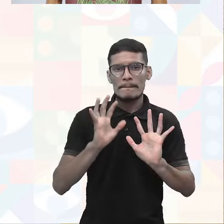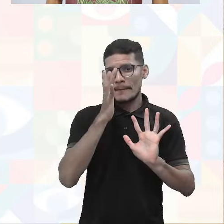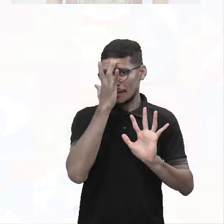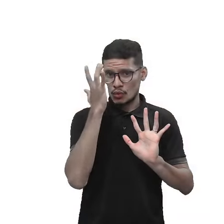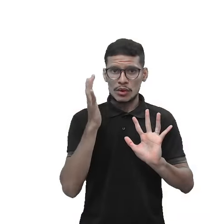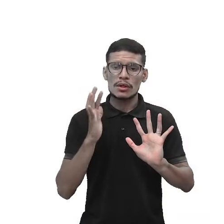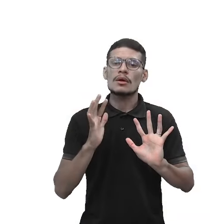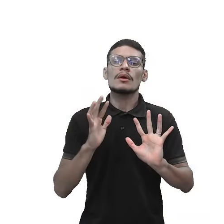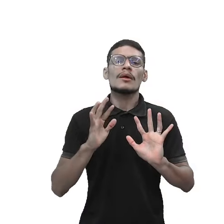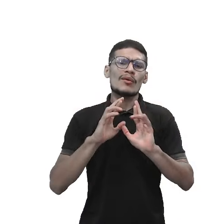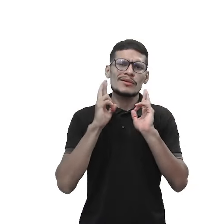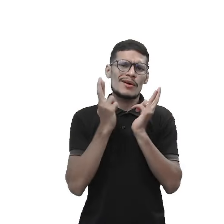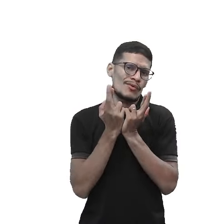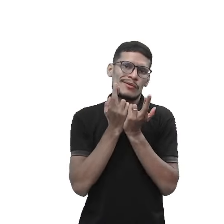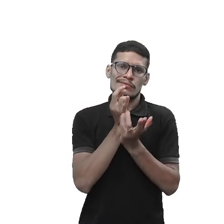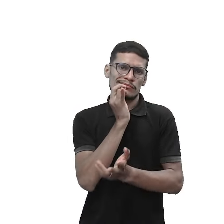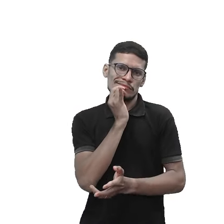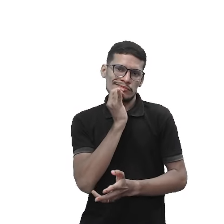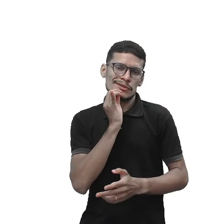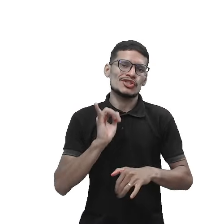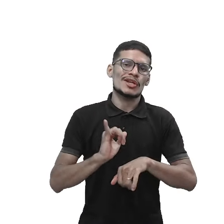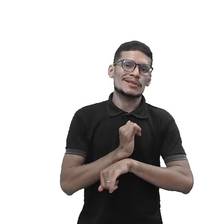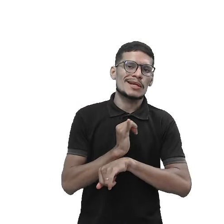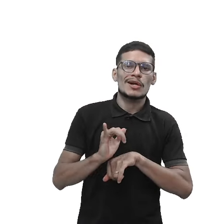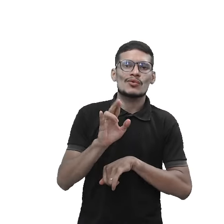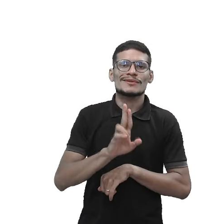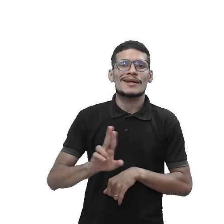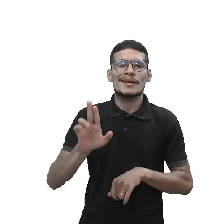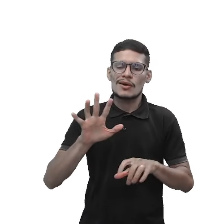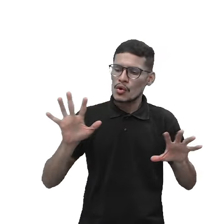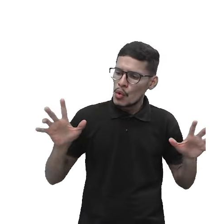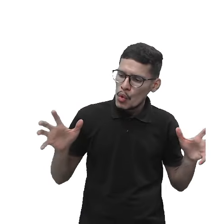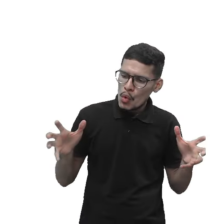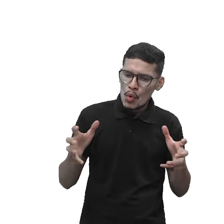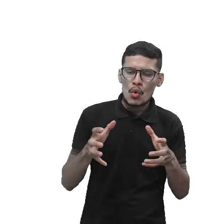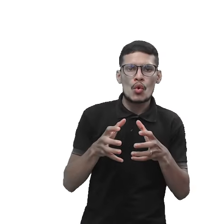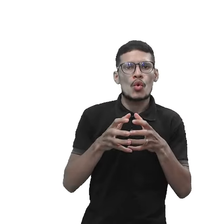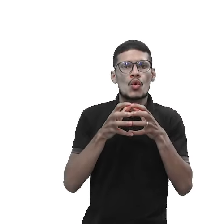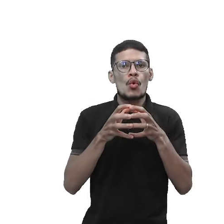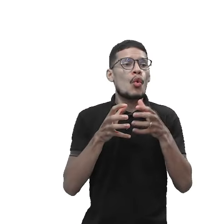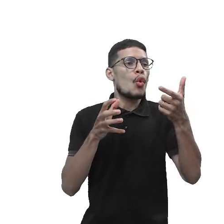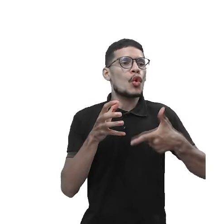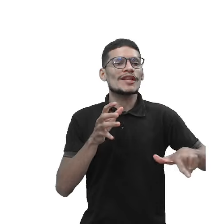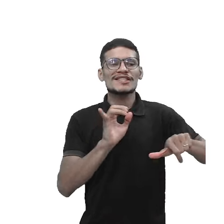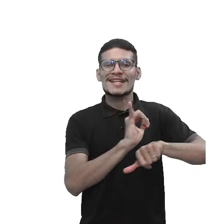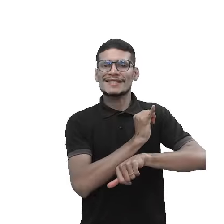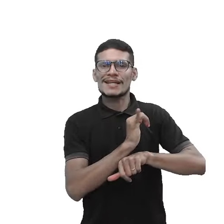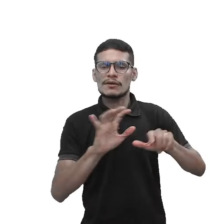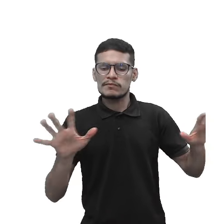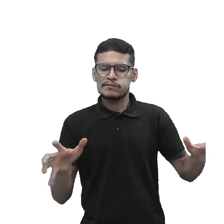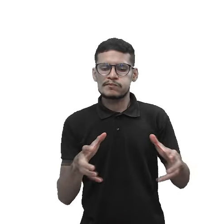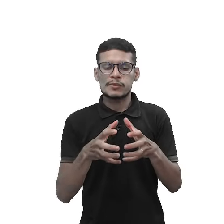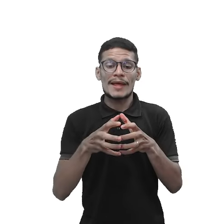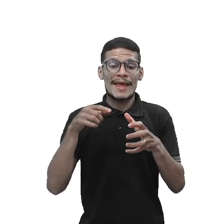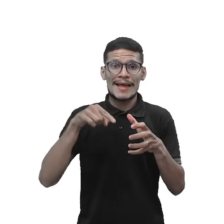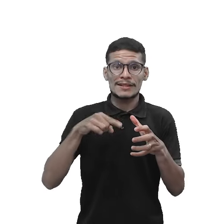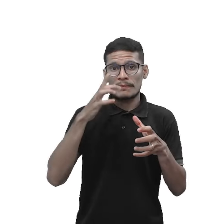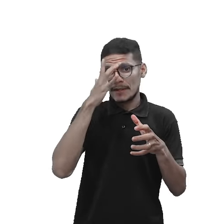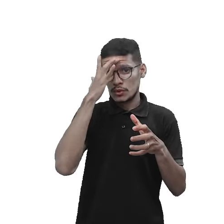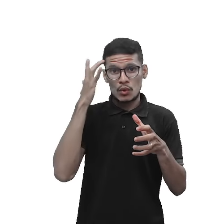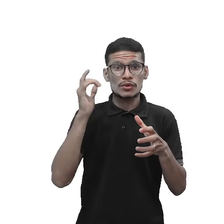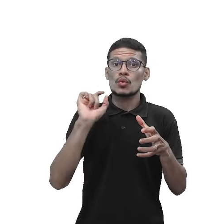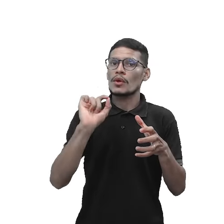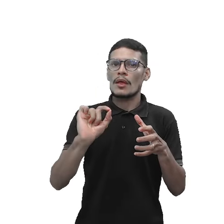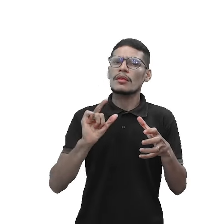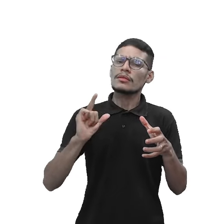Essa é uma técnica, vamos dizer, muito utilizada em conjunto com outras técnicas, para daí, né, com esse conjunto de pessoas, você ter, vamos dizer assim,